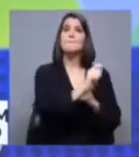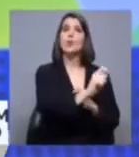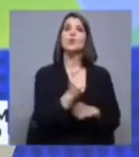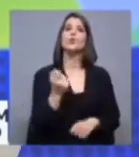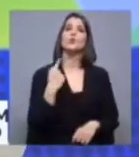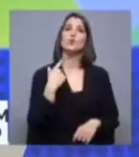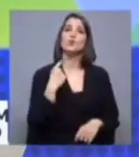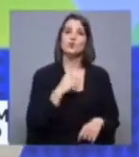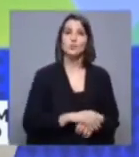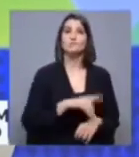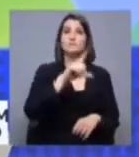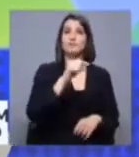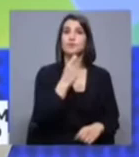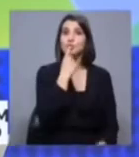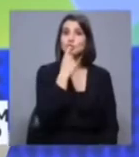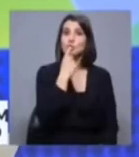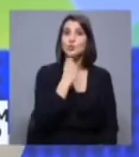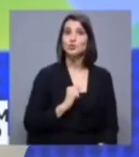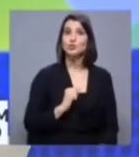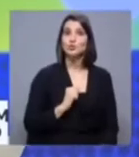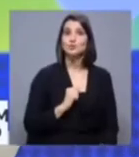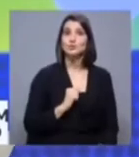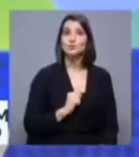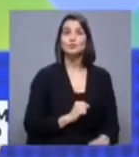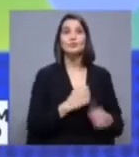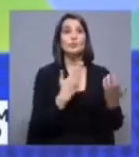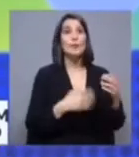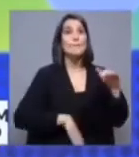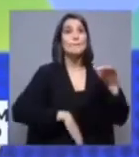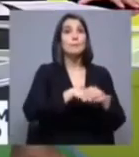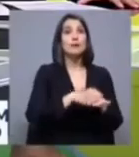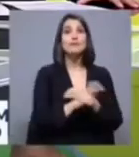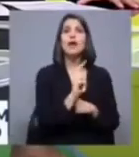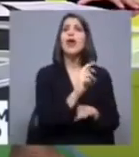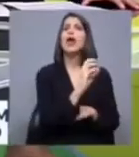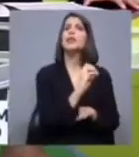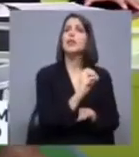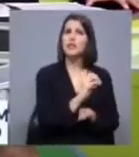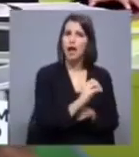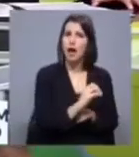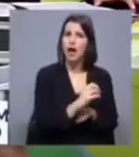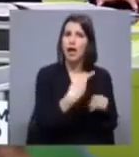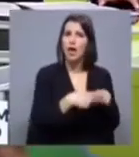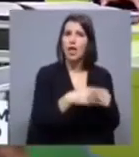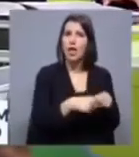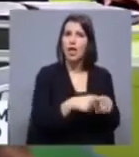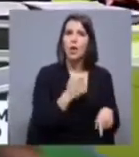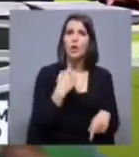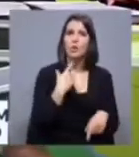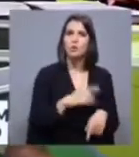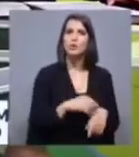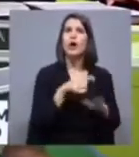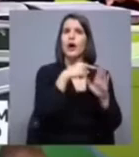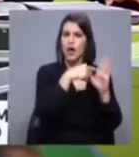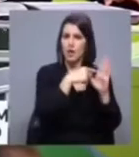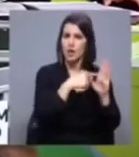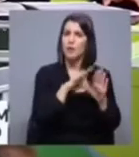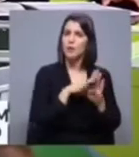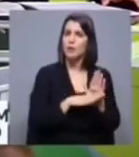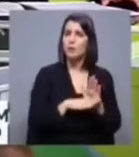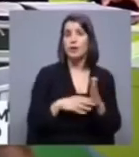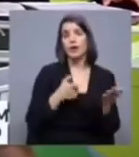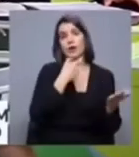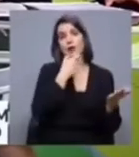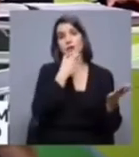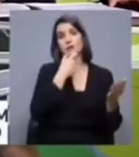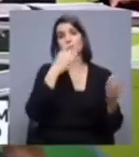curso. Bem como dos juros. Só tem o problema. Por um prazo máximo de 30 anos. Era o que estava na versão do programa. Bom. A não ser que o João também está-me a